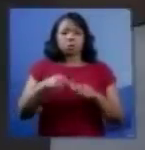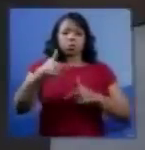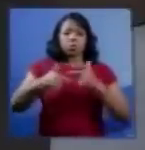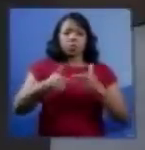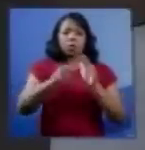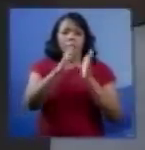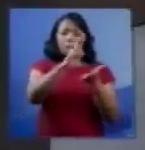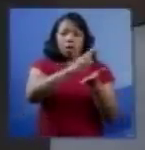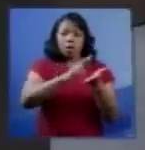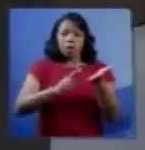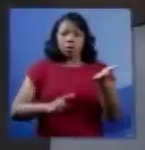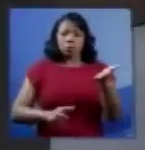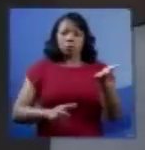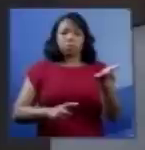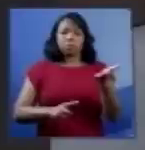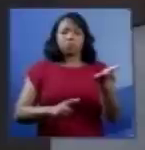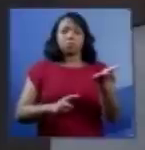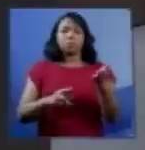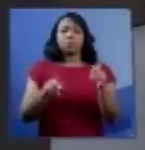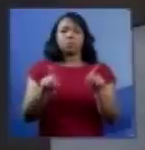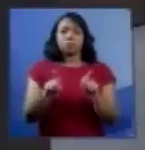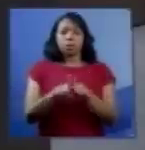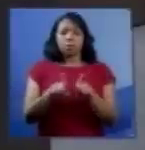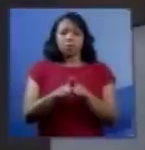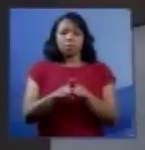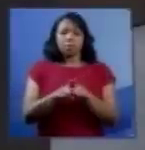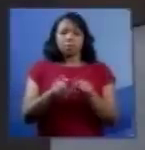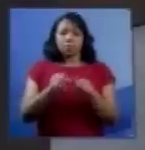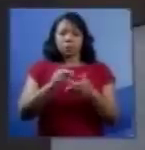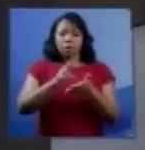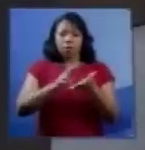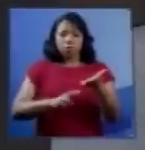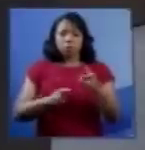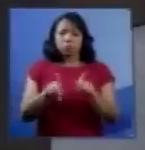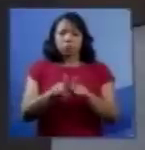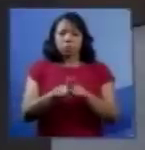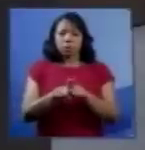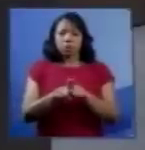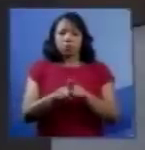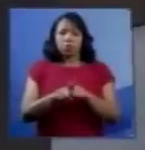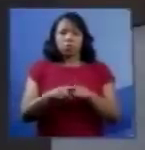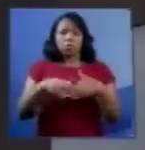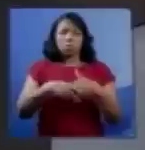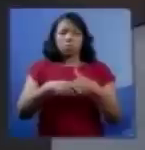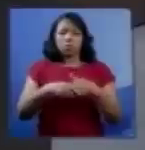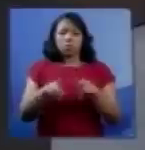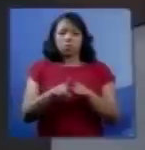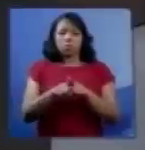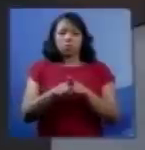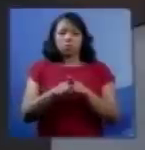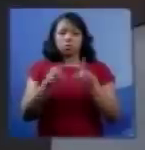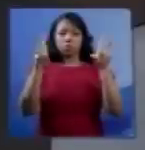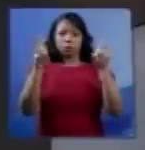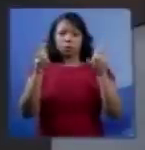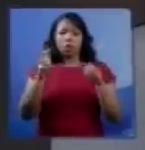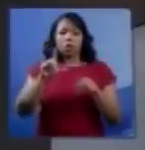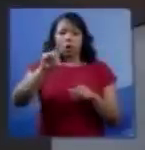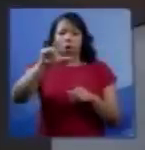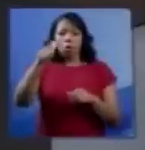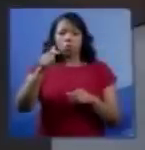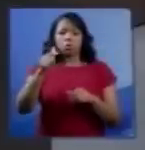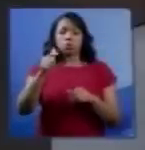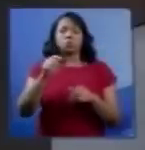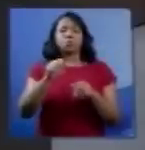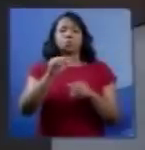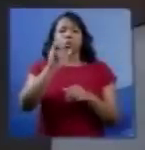relator desta ação da arguição de descumprimento de preceito fundamental que é o outro instrumento